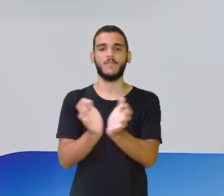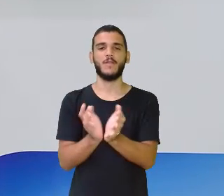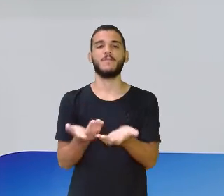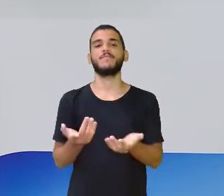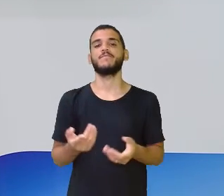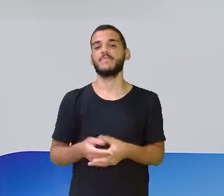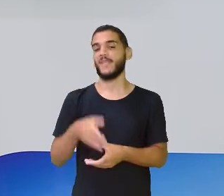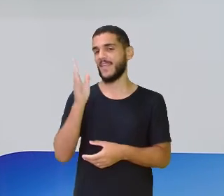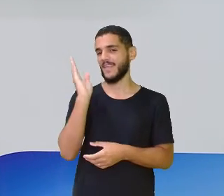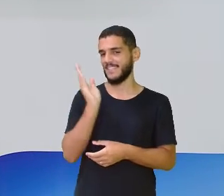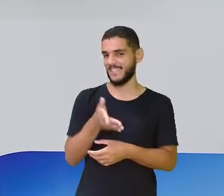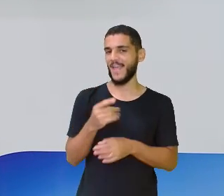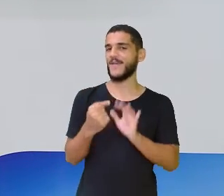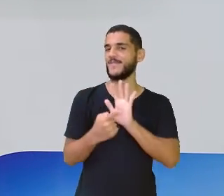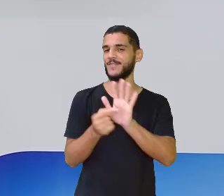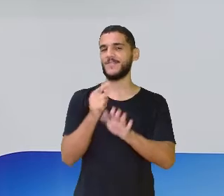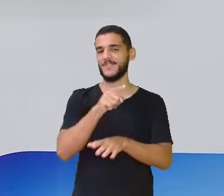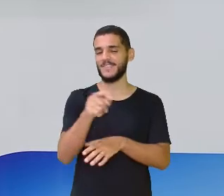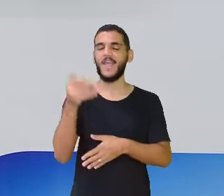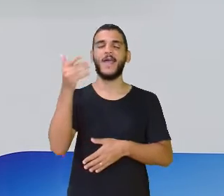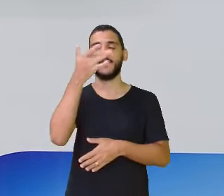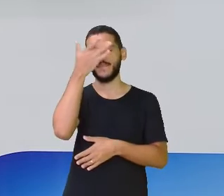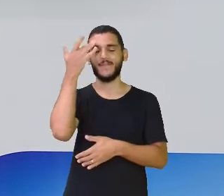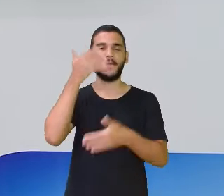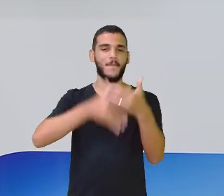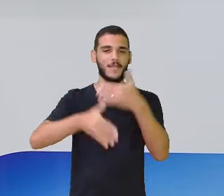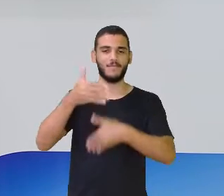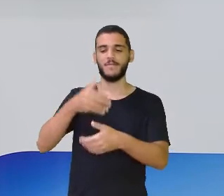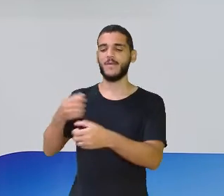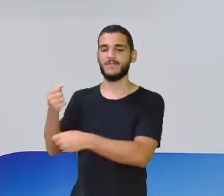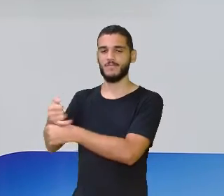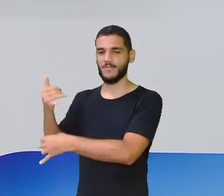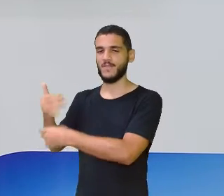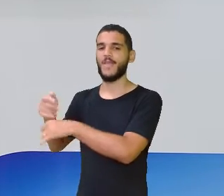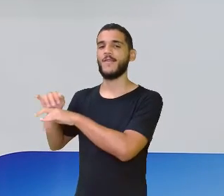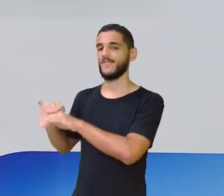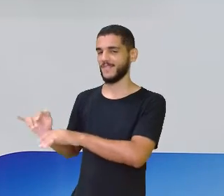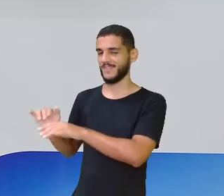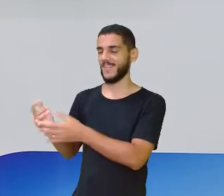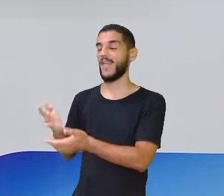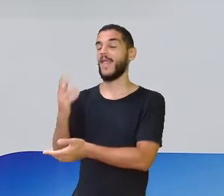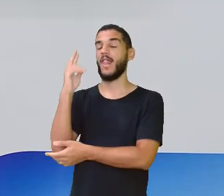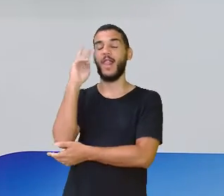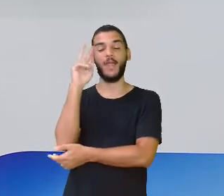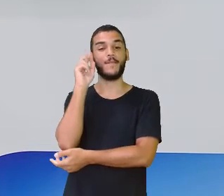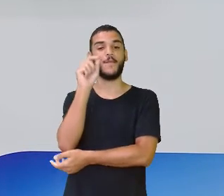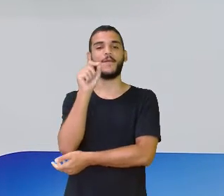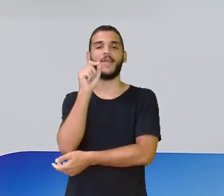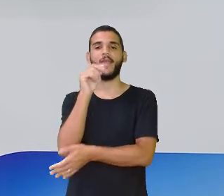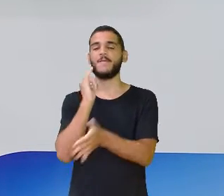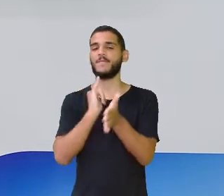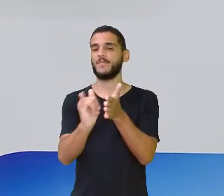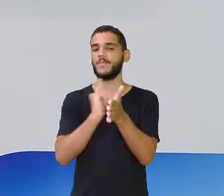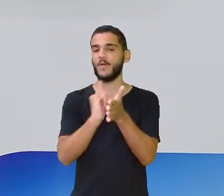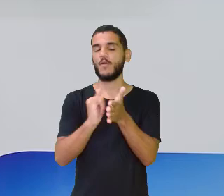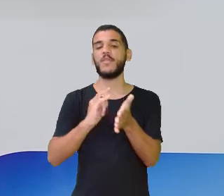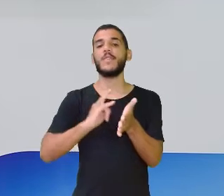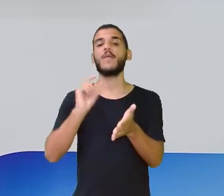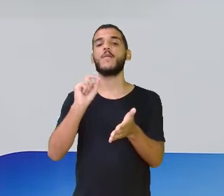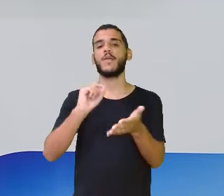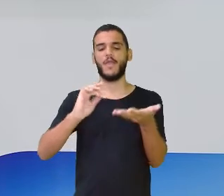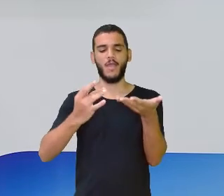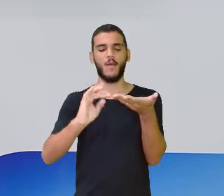te dizer quem é que está na interação. Deixa eu fazer hoje um suspense, lembra? Que o conto tem um clímax, que é o maior,